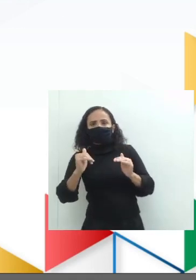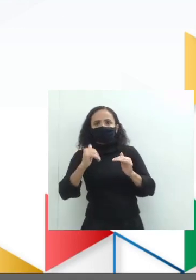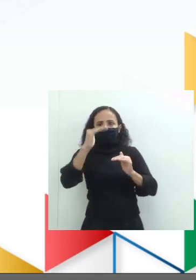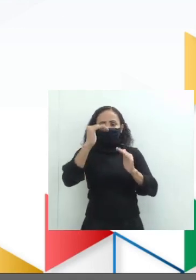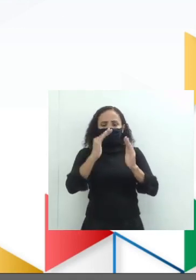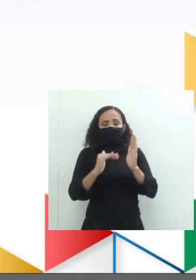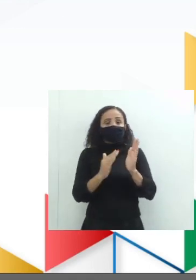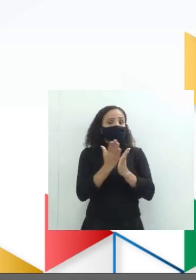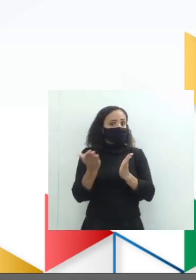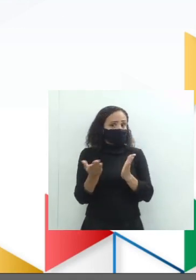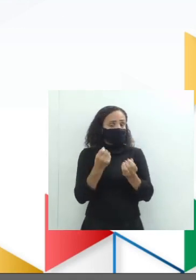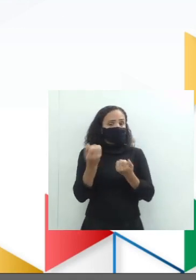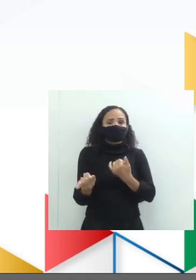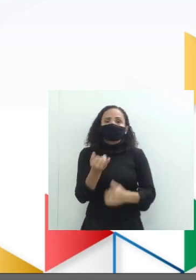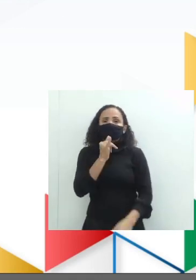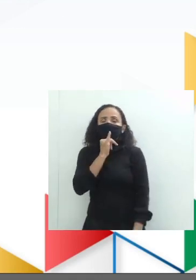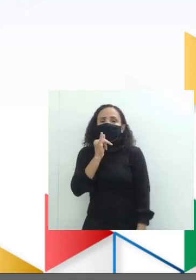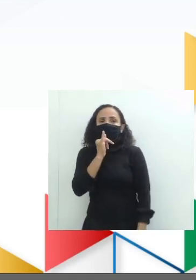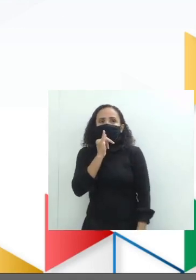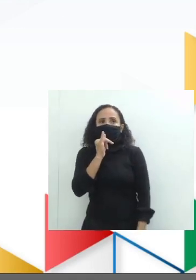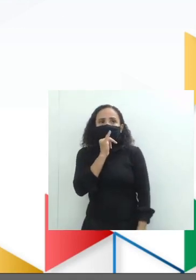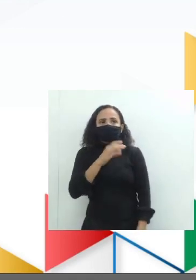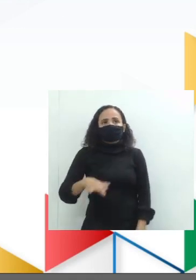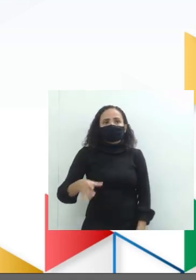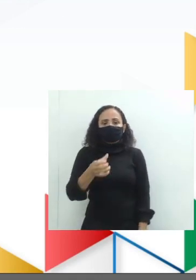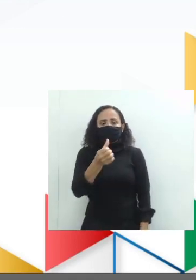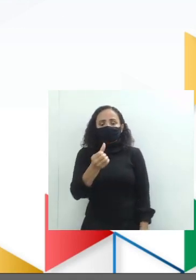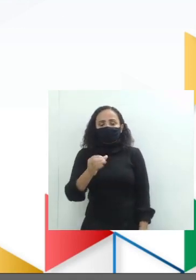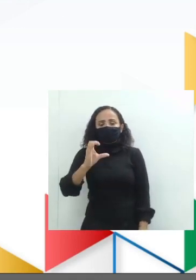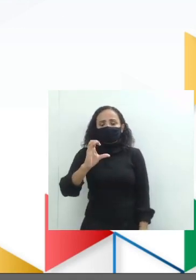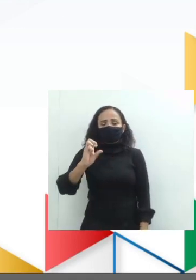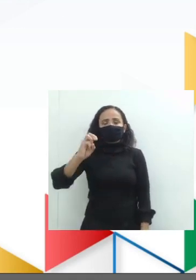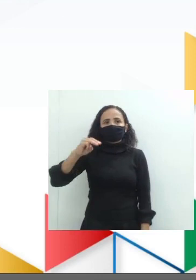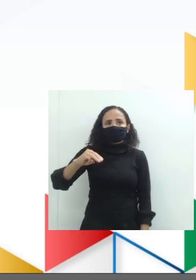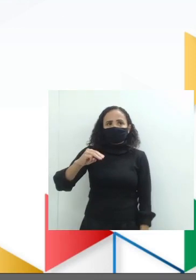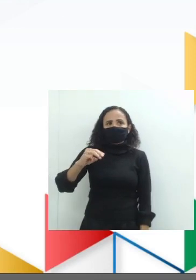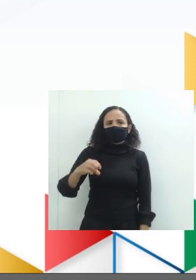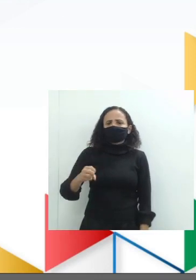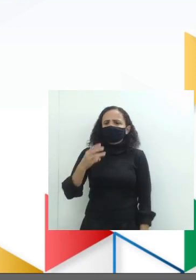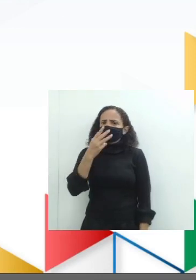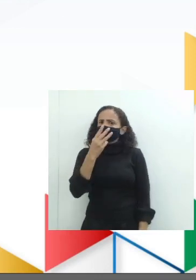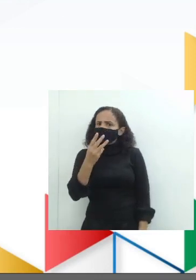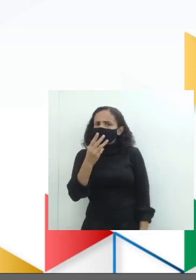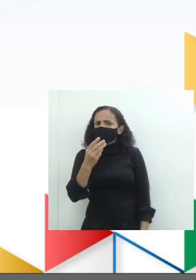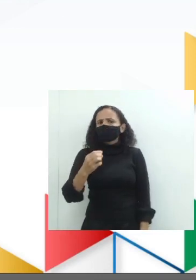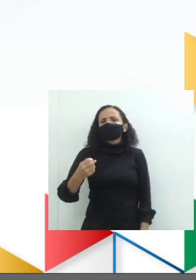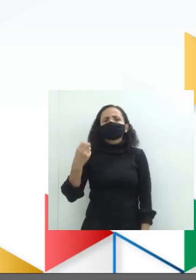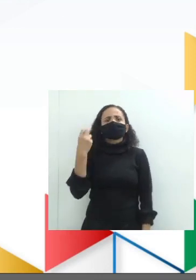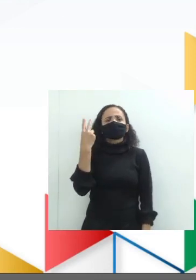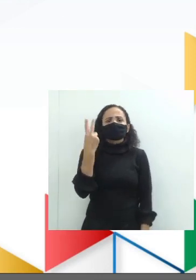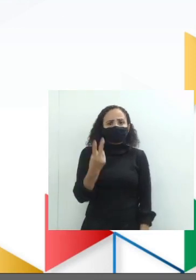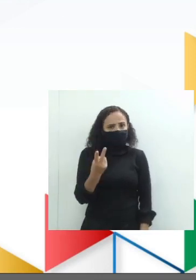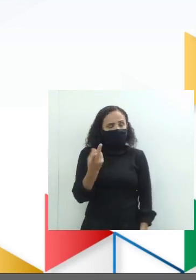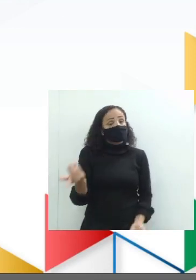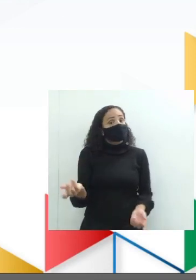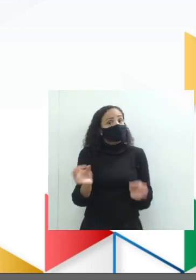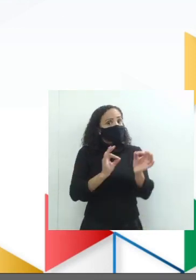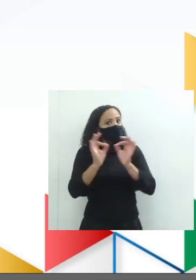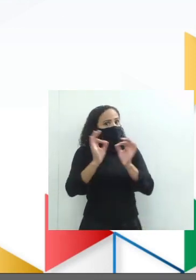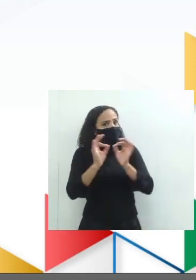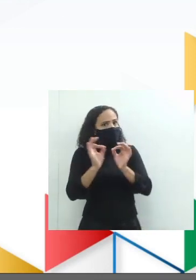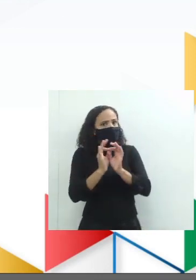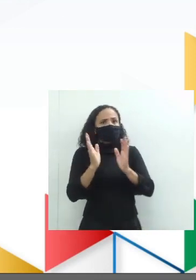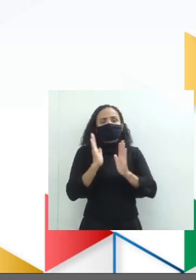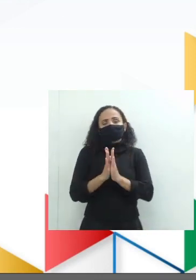bom? Vamos ver agora um exemplo que tem 6 centímetros, 3 e 2. Será que eu consigo construir um triângulo com esse formato? Já